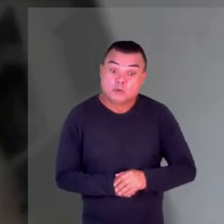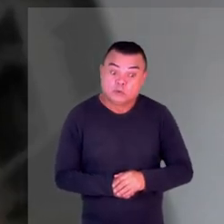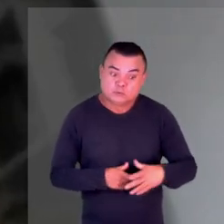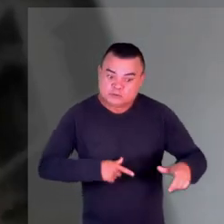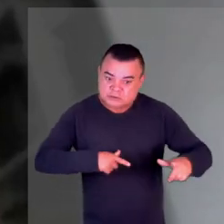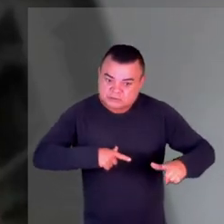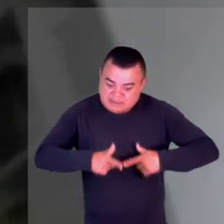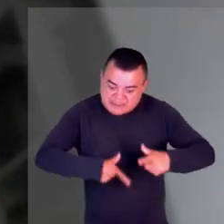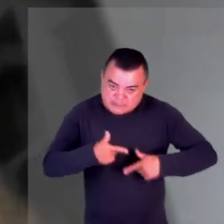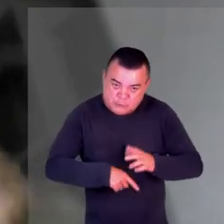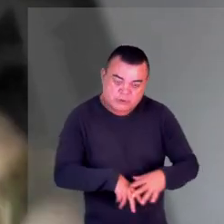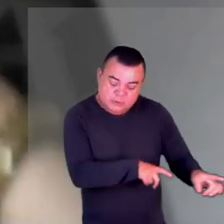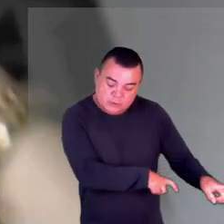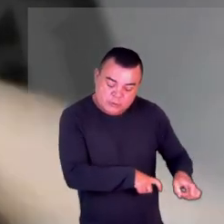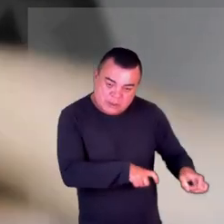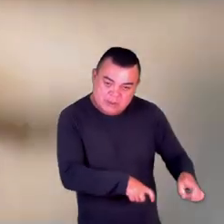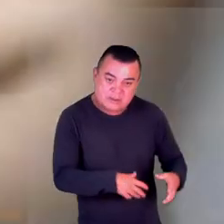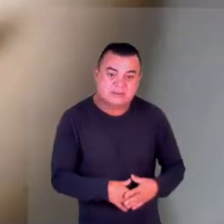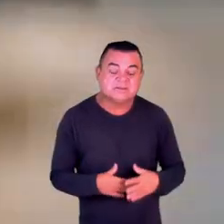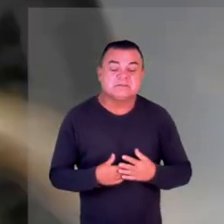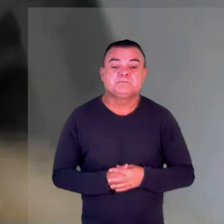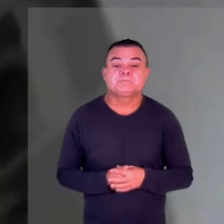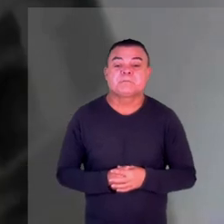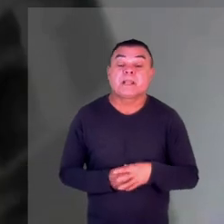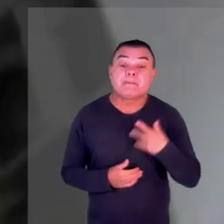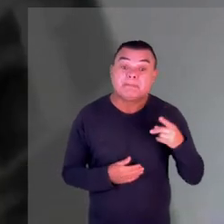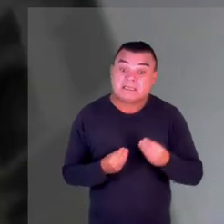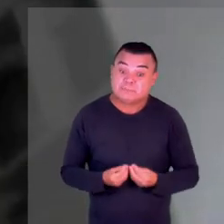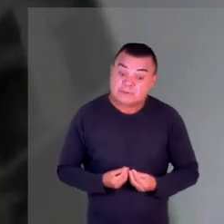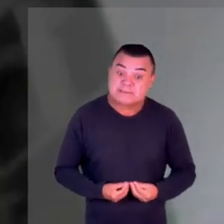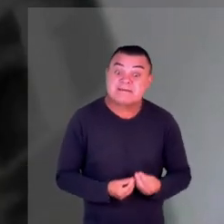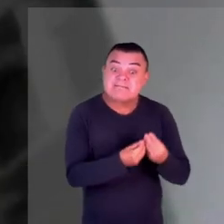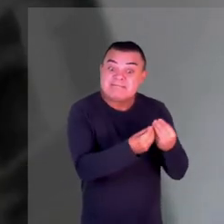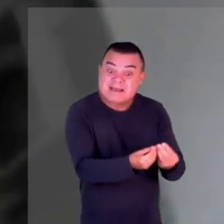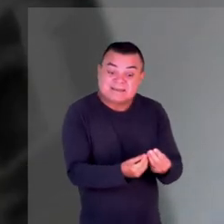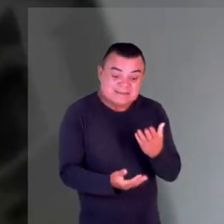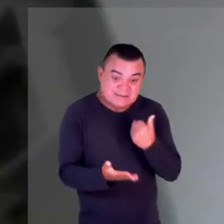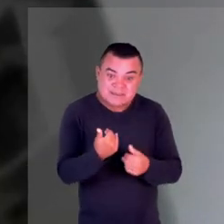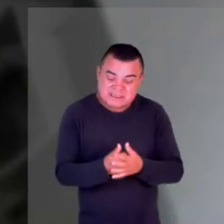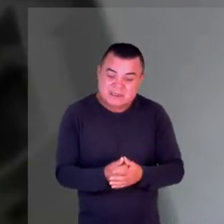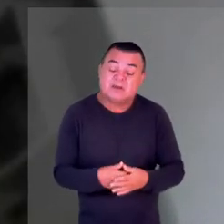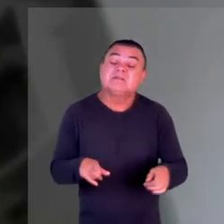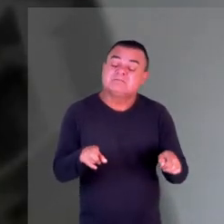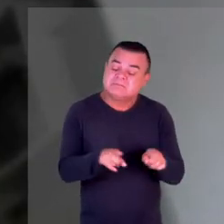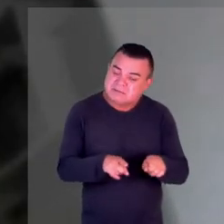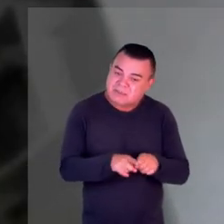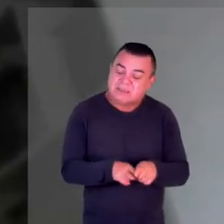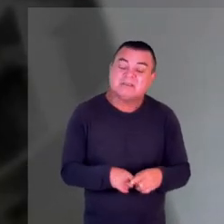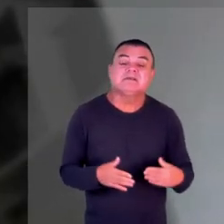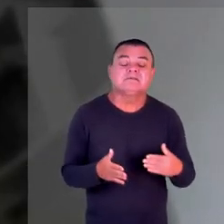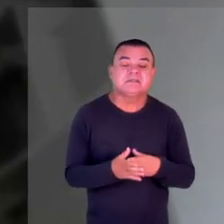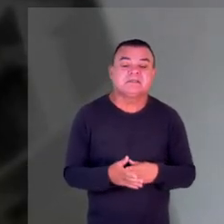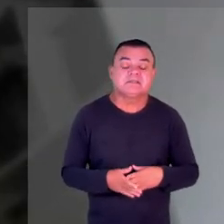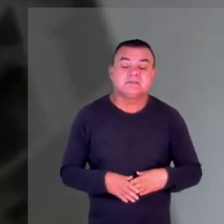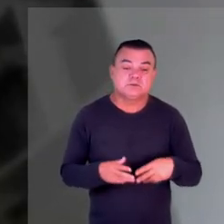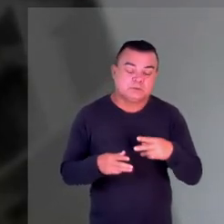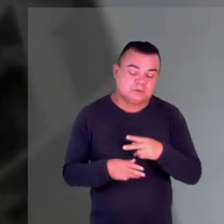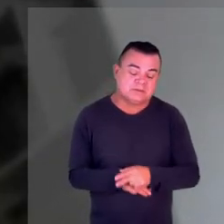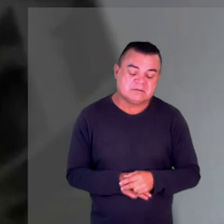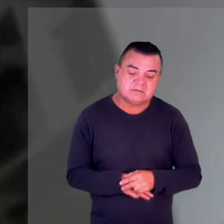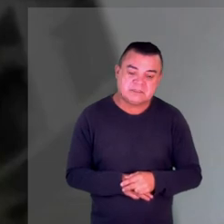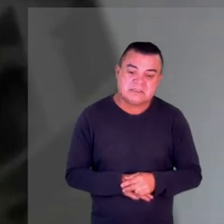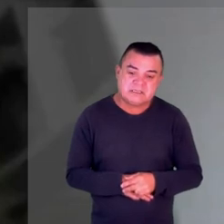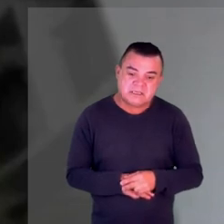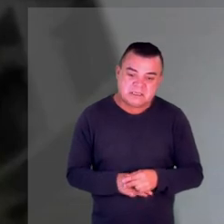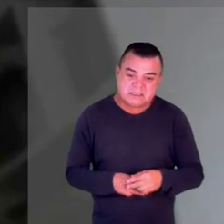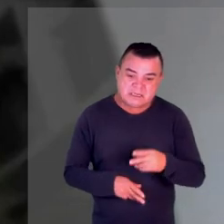que fosse garantida essa alimentação Inclusive a população de rua aqui foi existem restaurantes populares